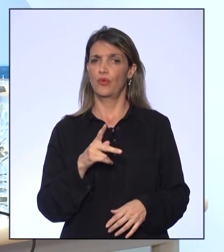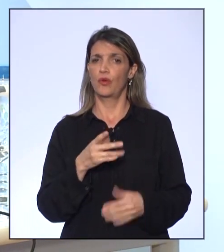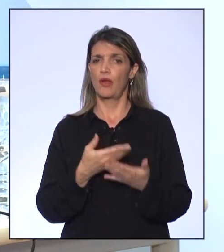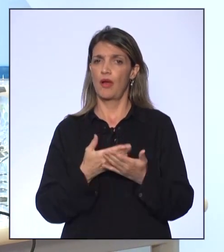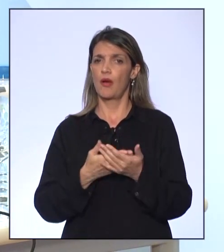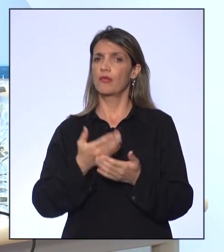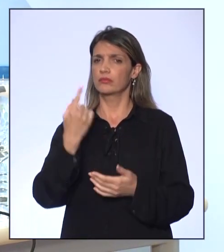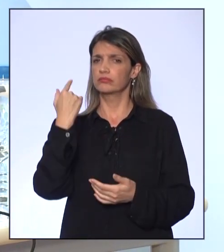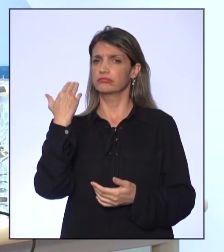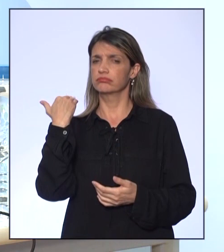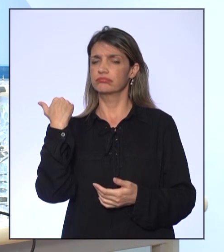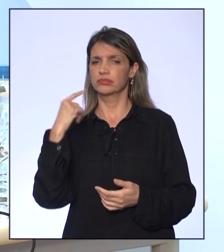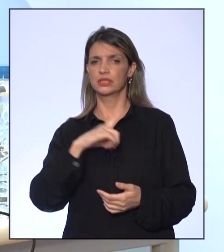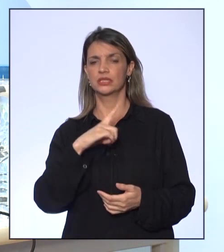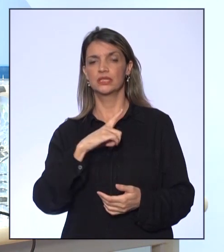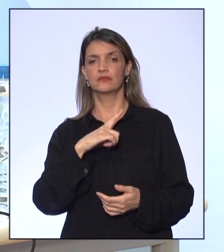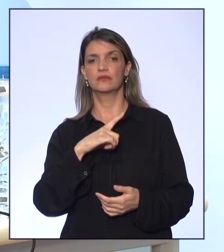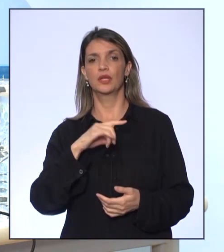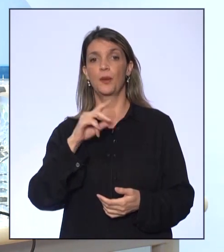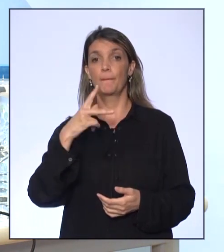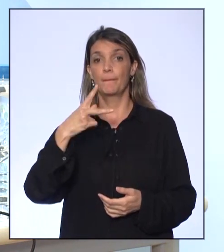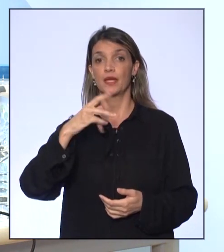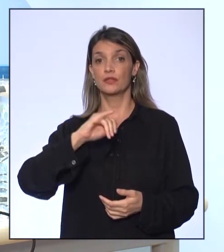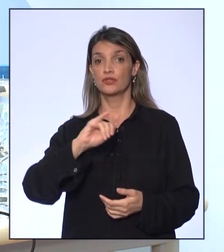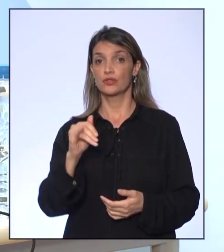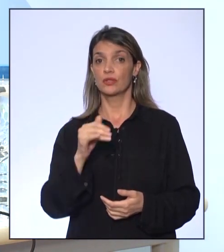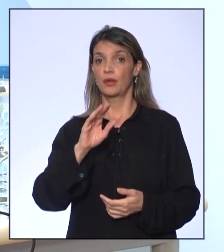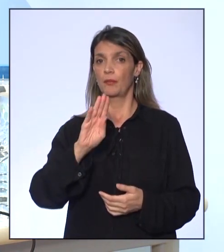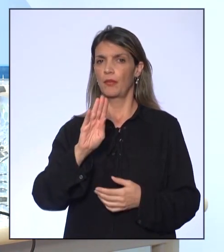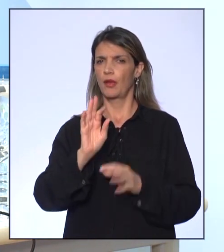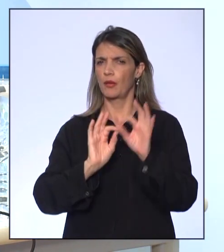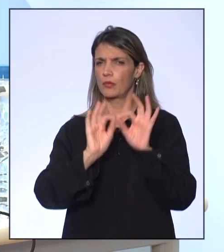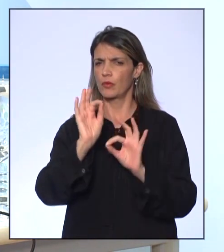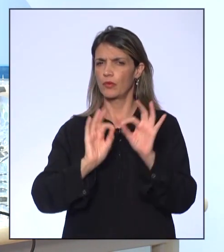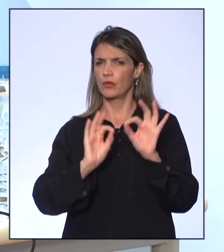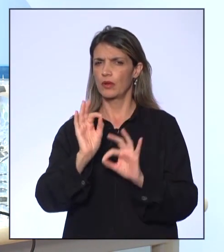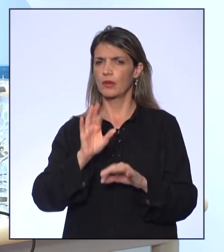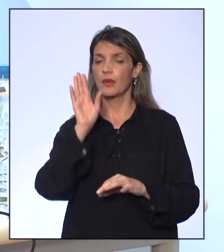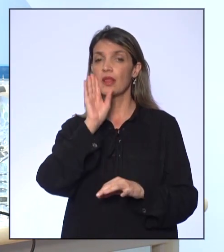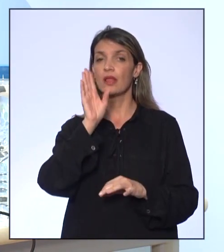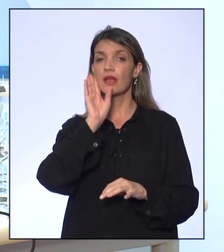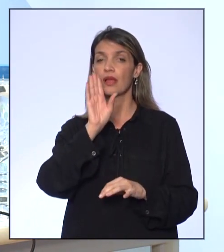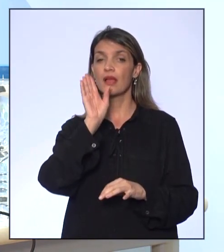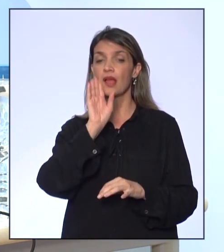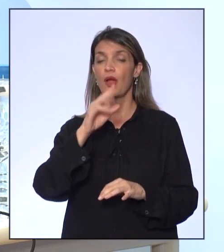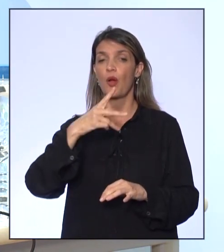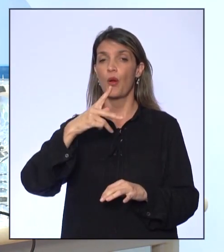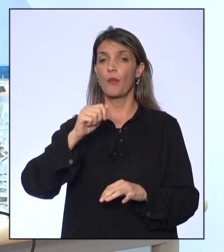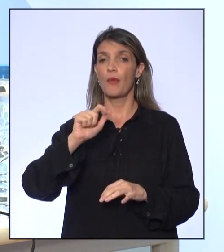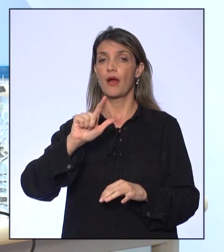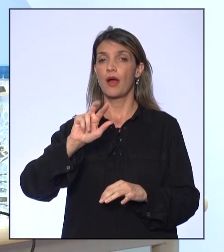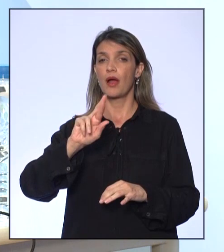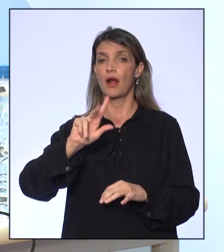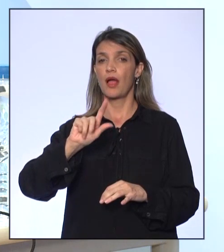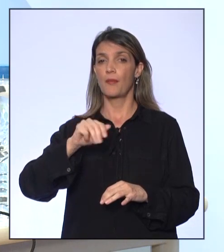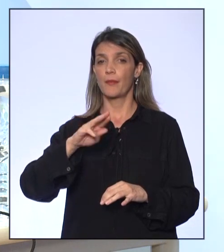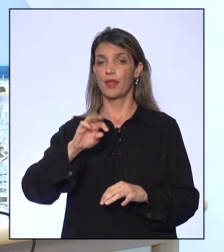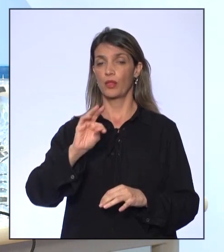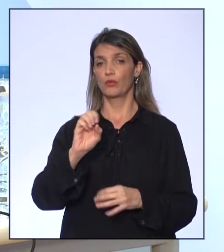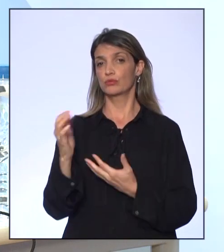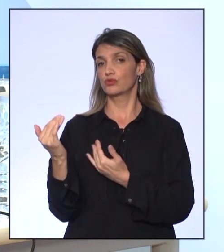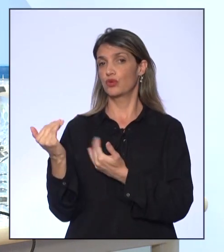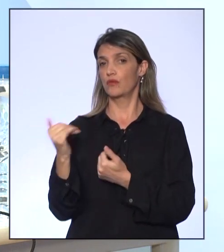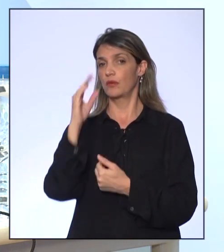aula, que ele falou um pouquinho sobre o PJB, né, que é um programa super bacana, que é o Parlamento Jovem Brasileiro. Ele está com